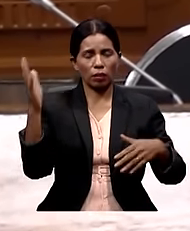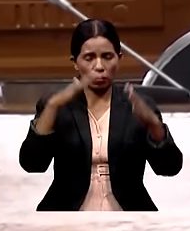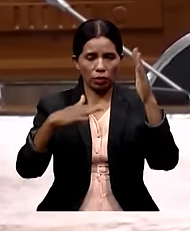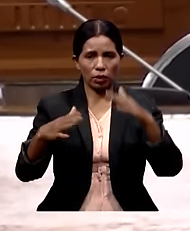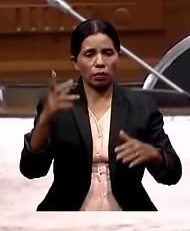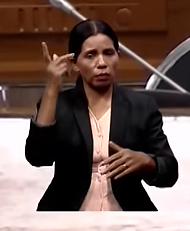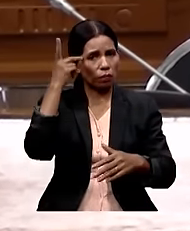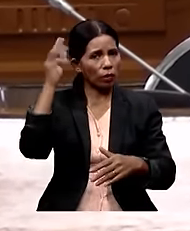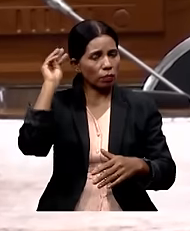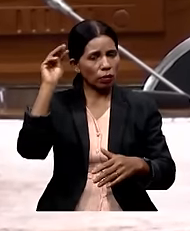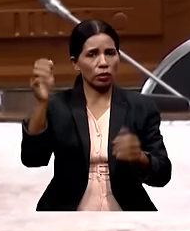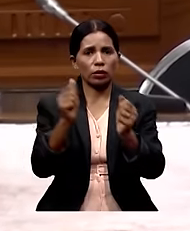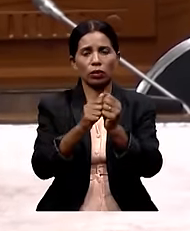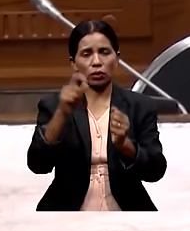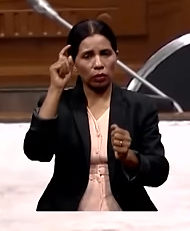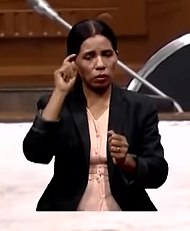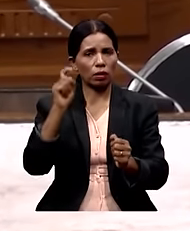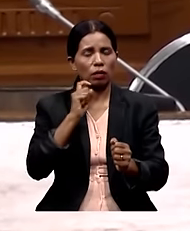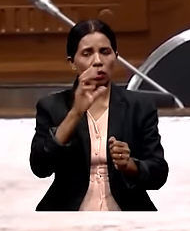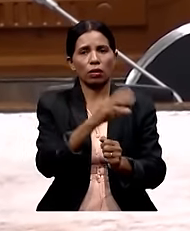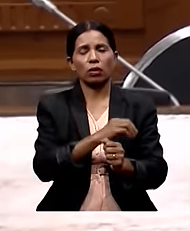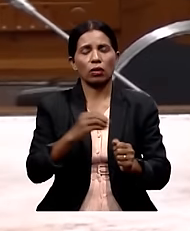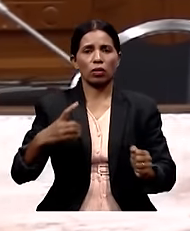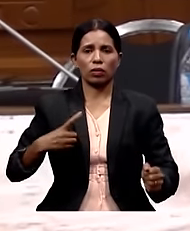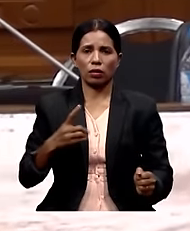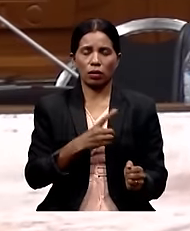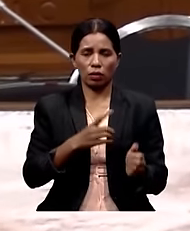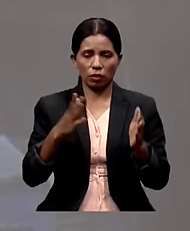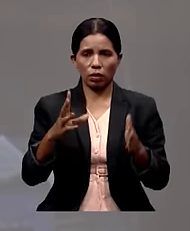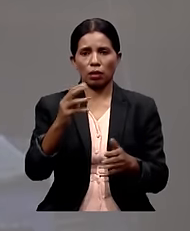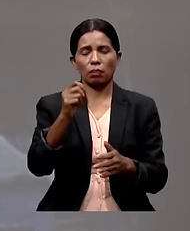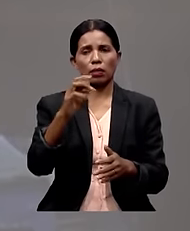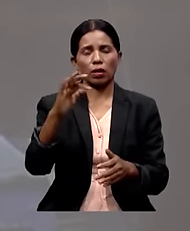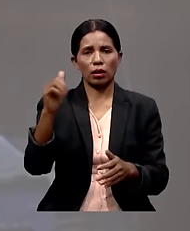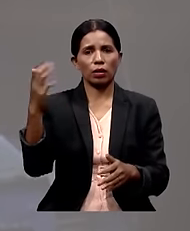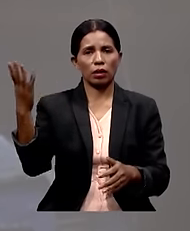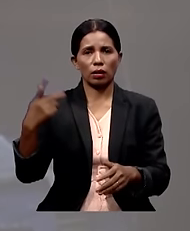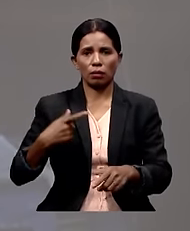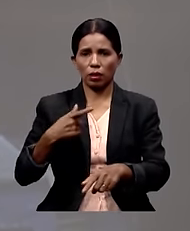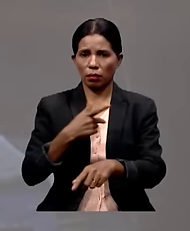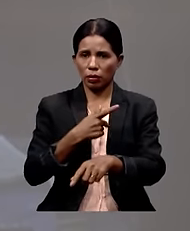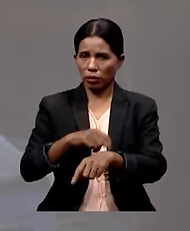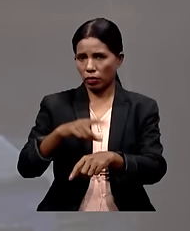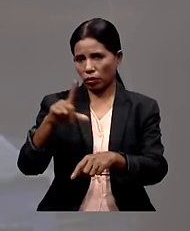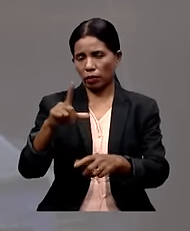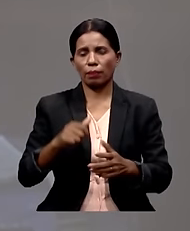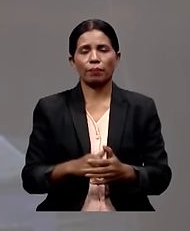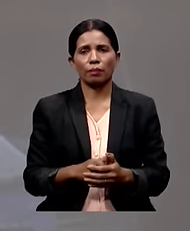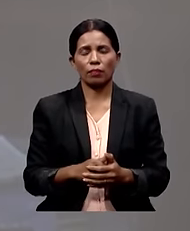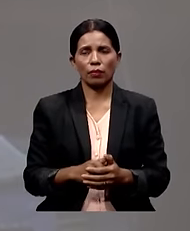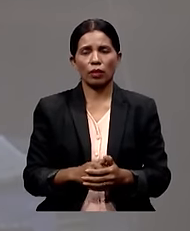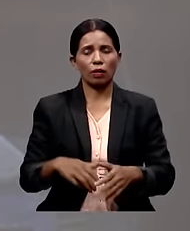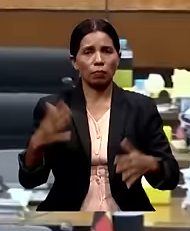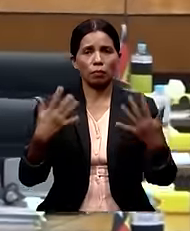entre primeiro-ministro Kairala Xanana Guzmão e deputada Maria Angélica Ranzel e a Parlamento Nacional. Desentendimento